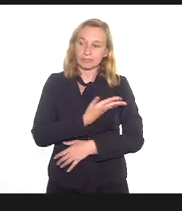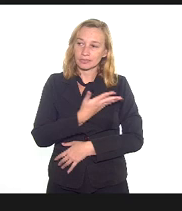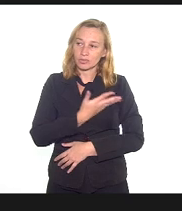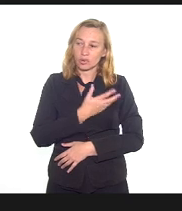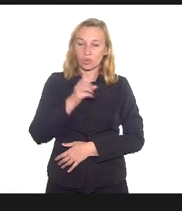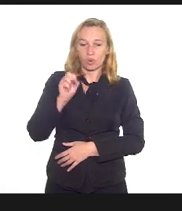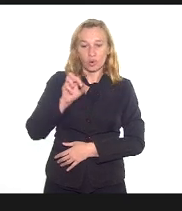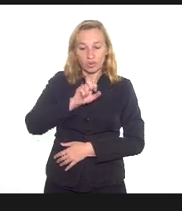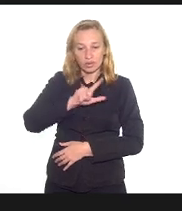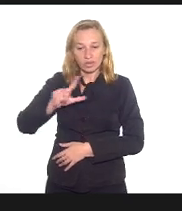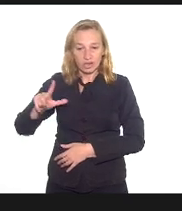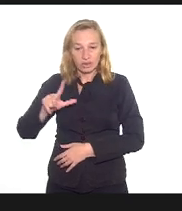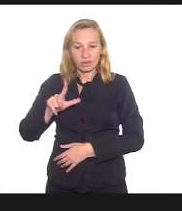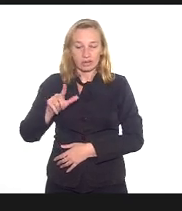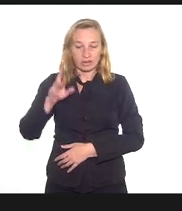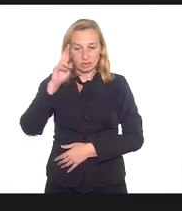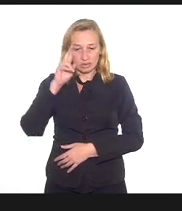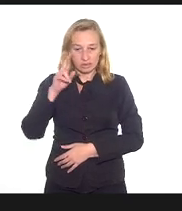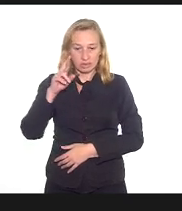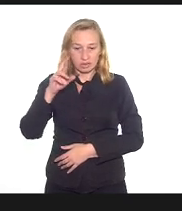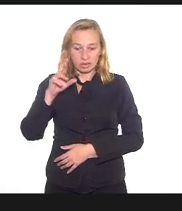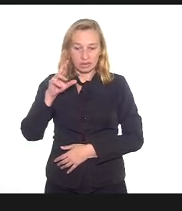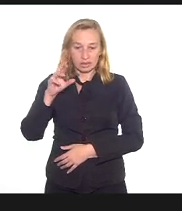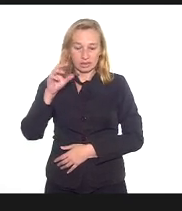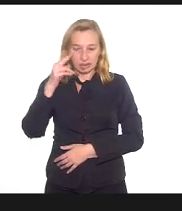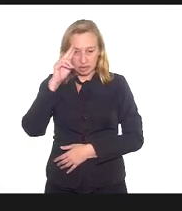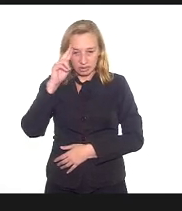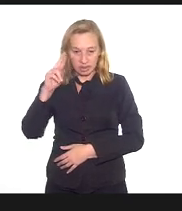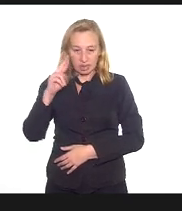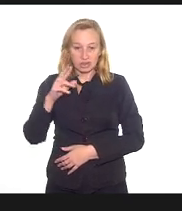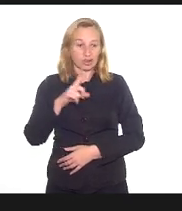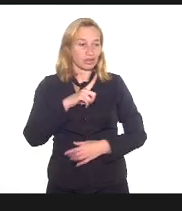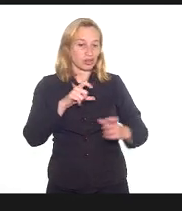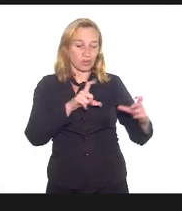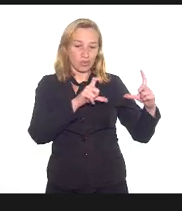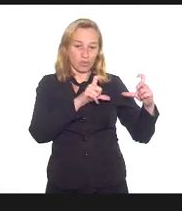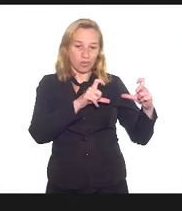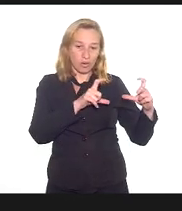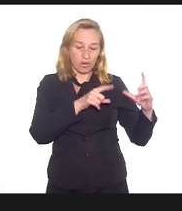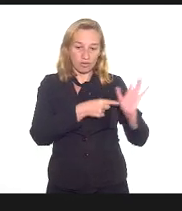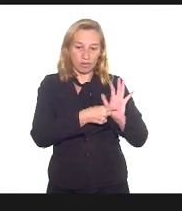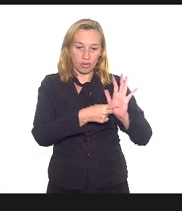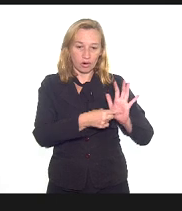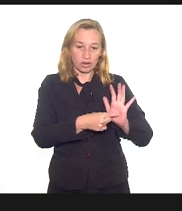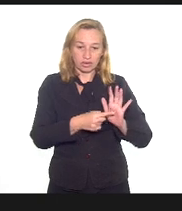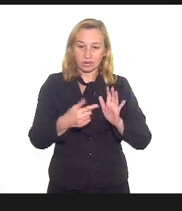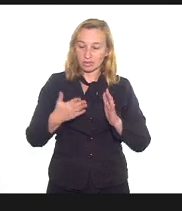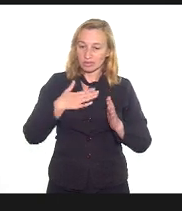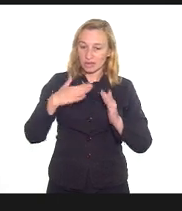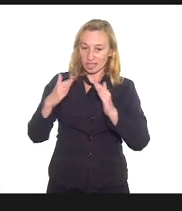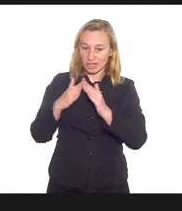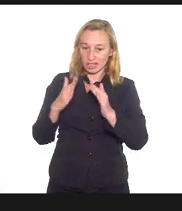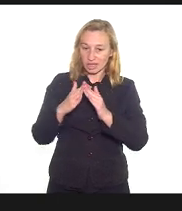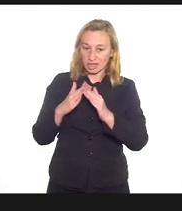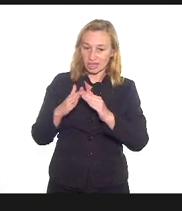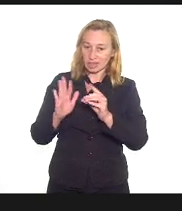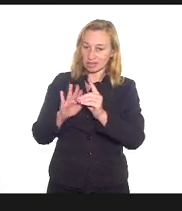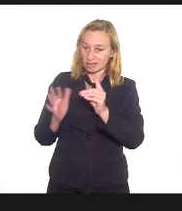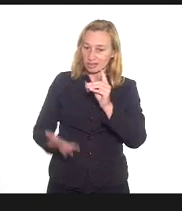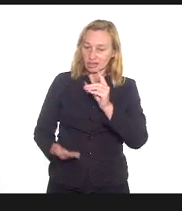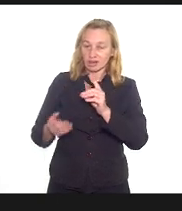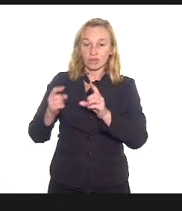que eu tenho a graça de ter um quadro dele na minha residência, quando ele nos prestigiou no município de Maricá